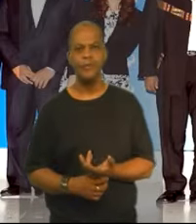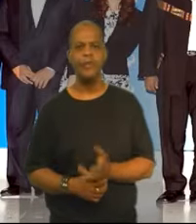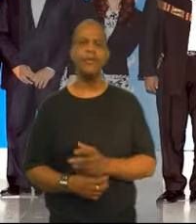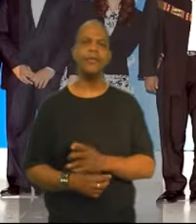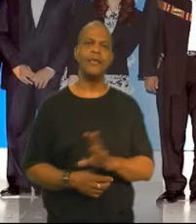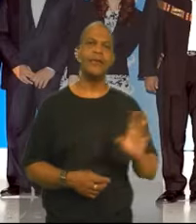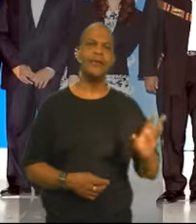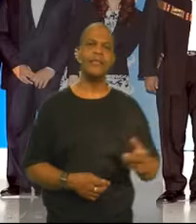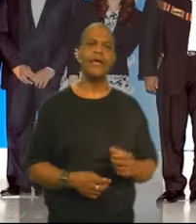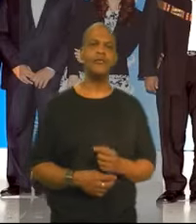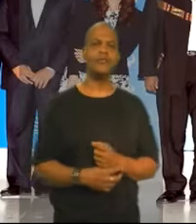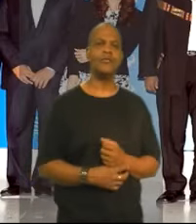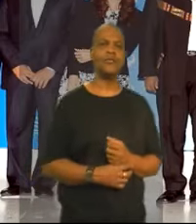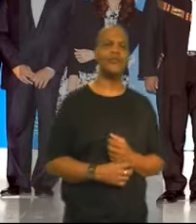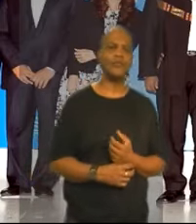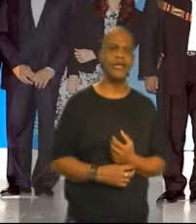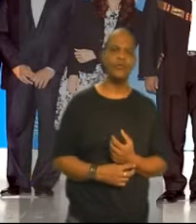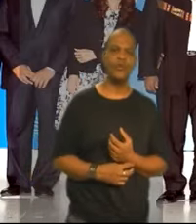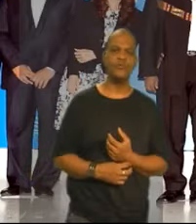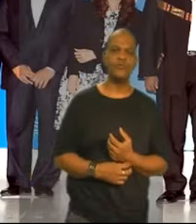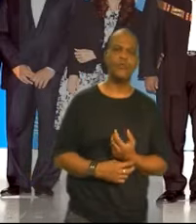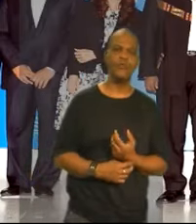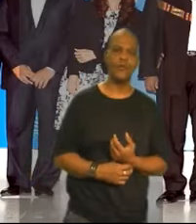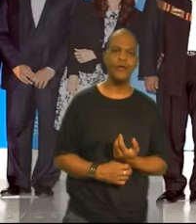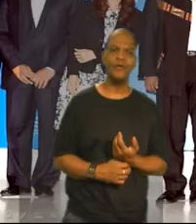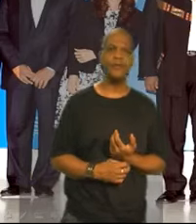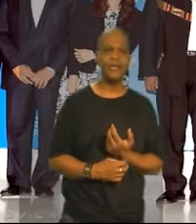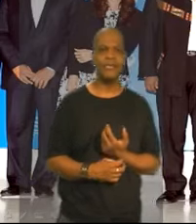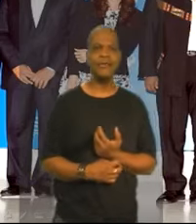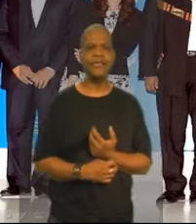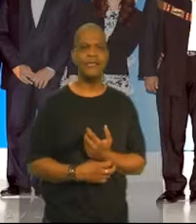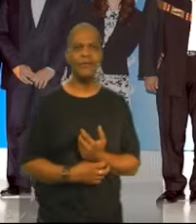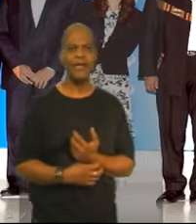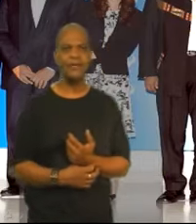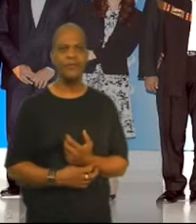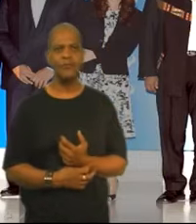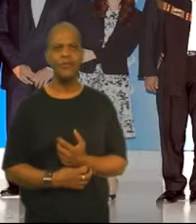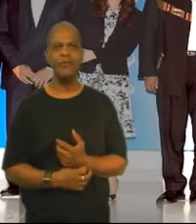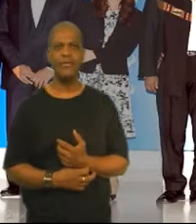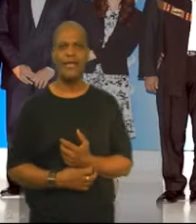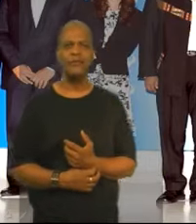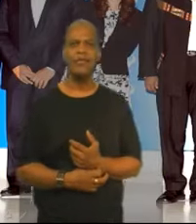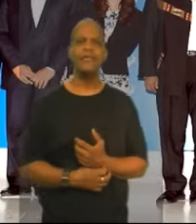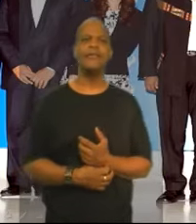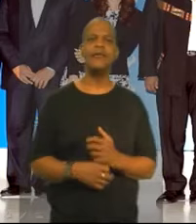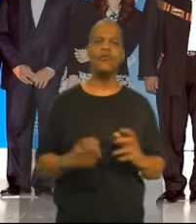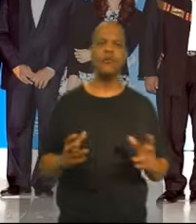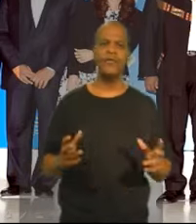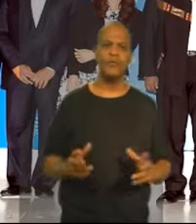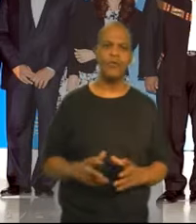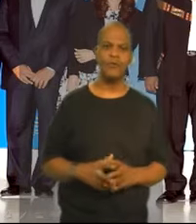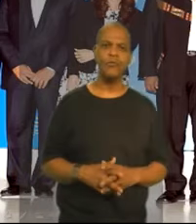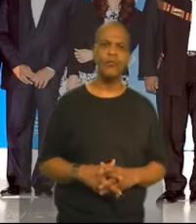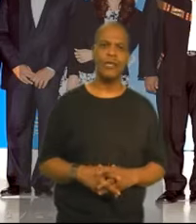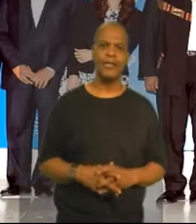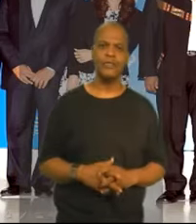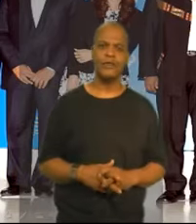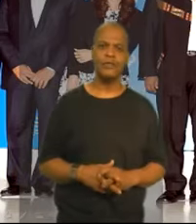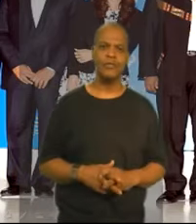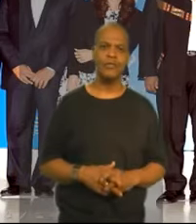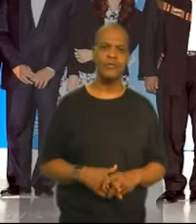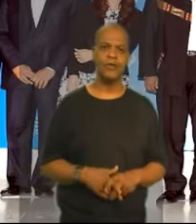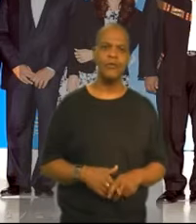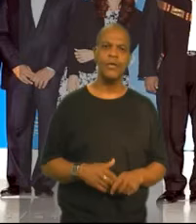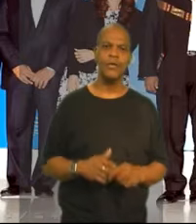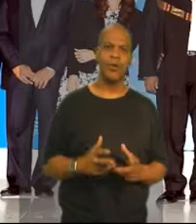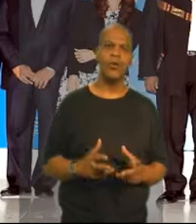Álvaro Uribe, que também está aí nos estertores do seu governo para terminar também o seu mandato. Tentou fazer uma alteração